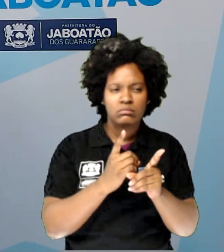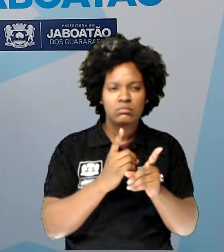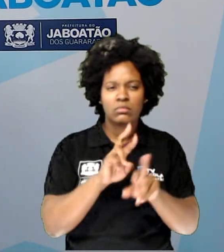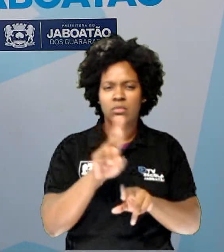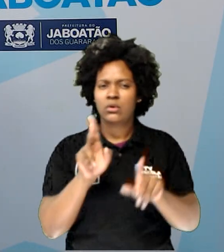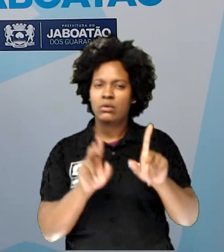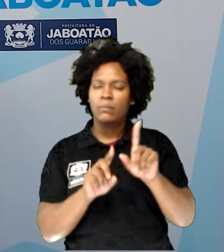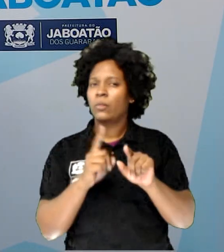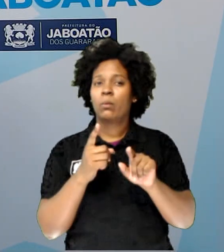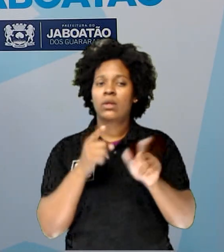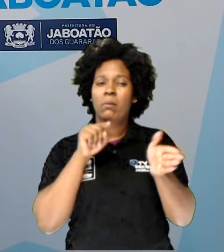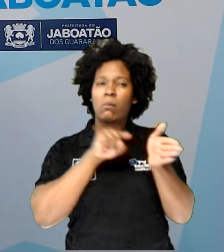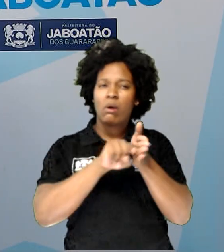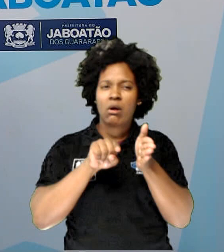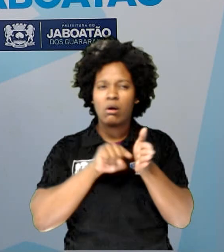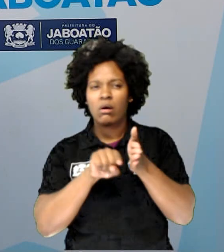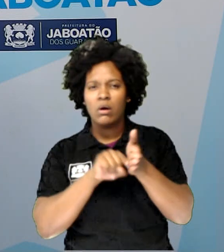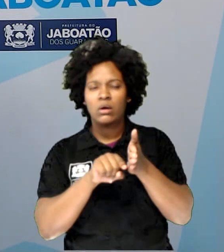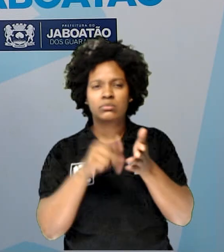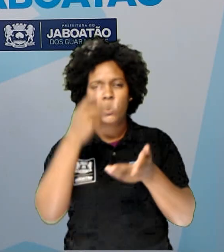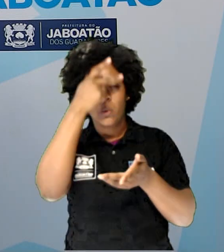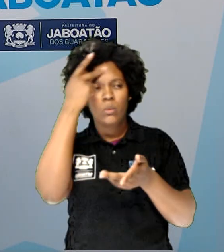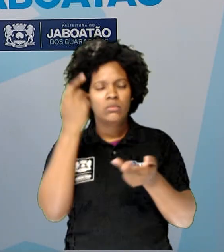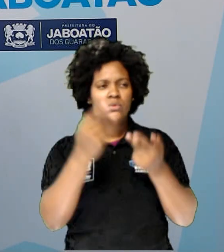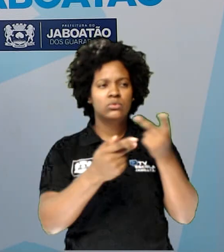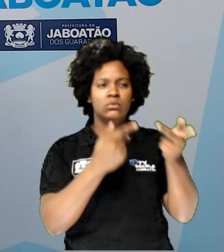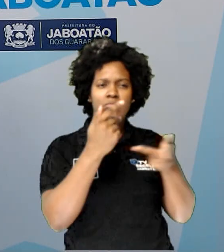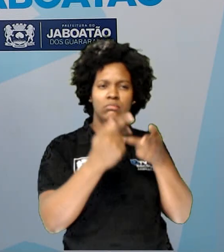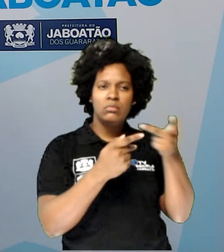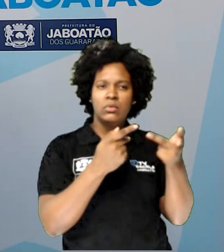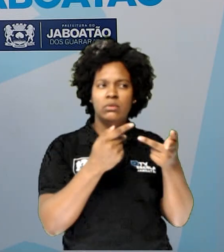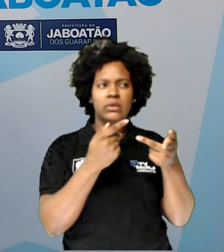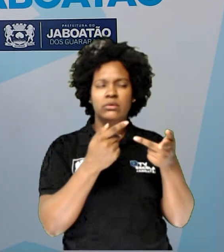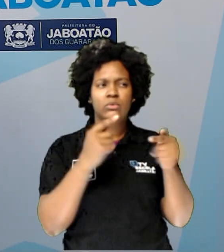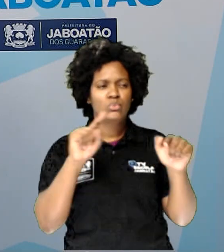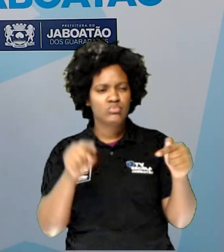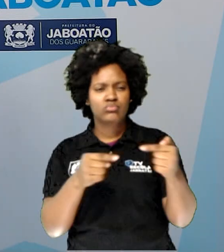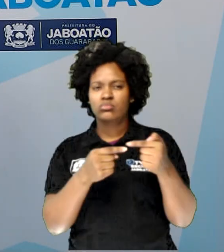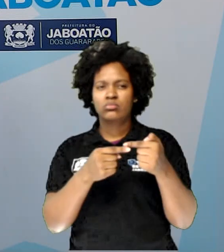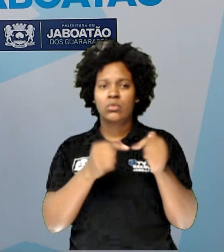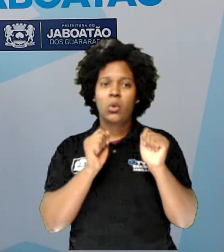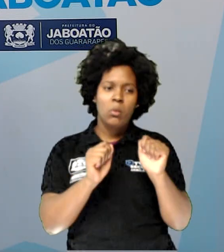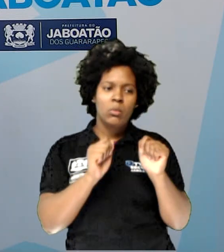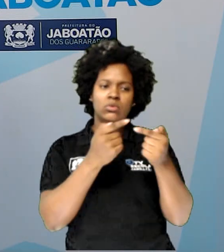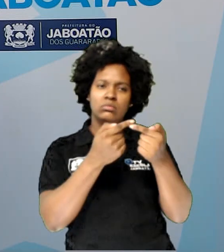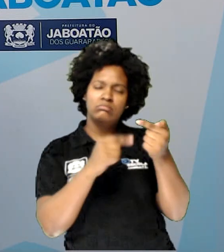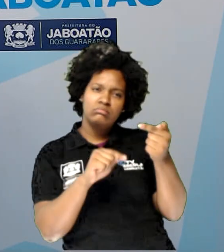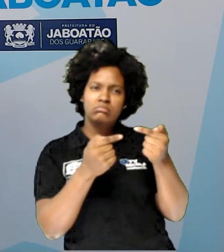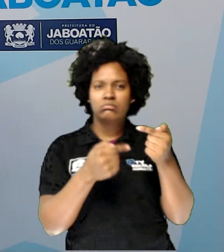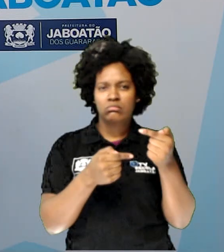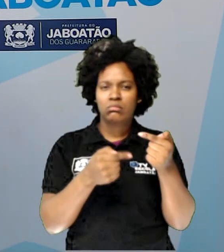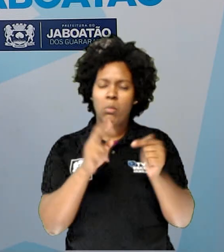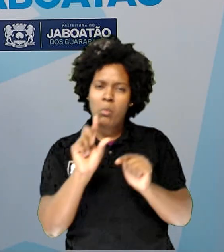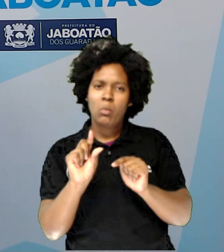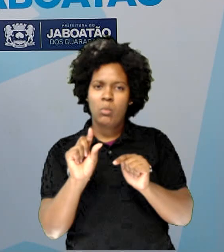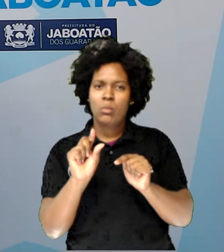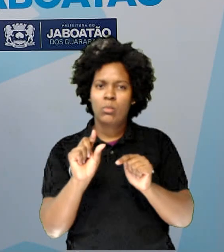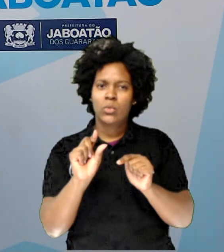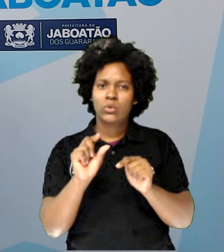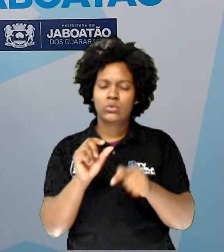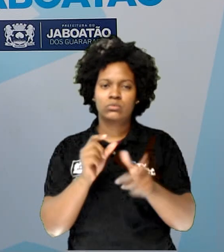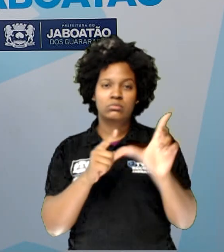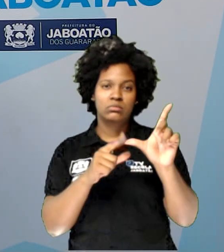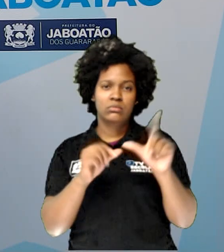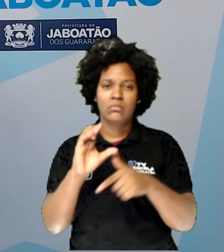questionar algo. Então alguém diz algo para você, você não concorda muito, você tem o direito de refutar, ok? No item C, a palavra